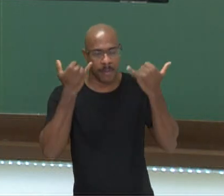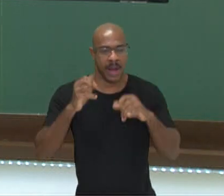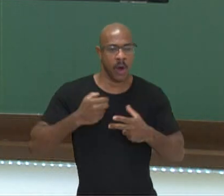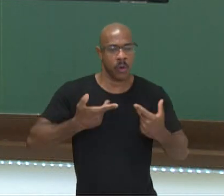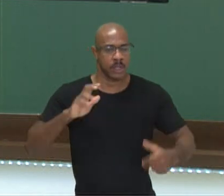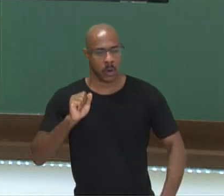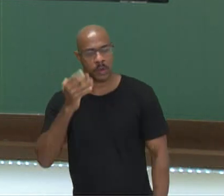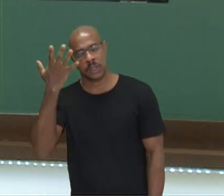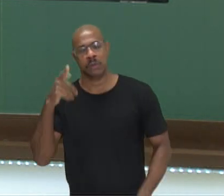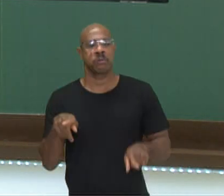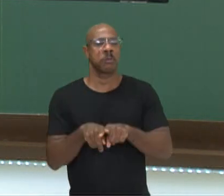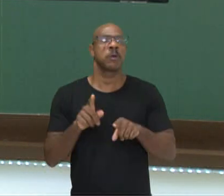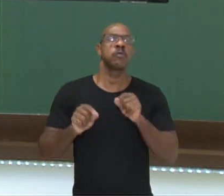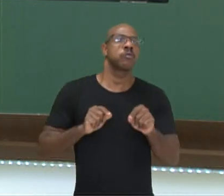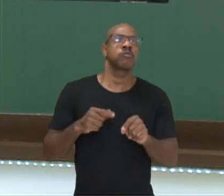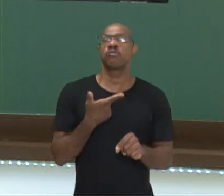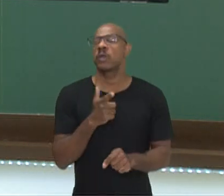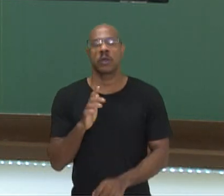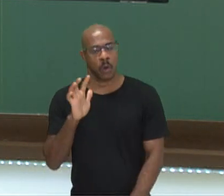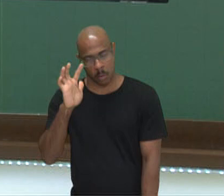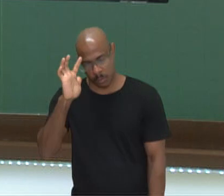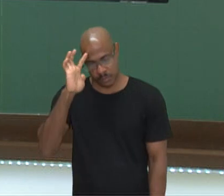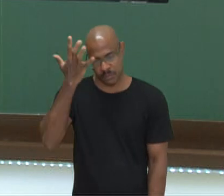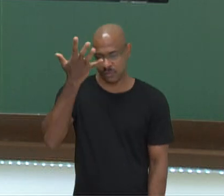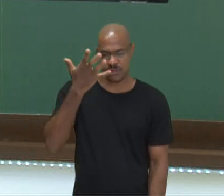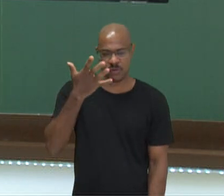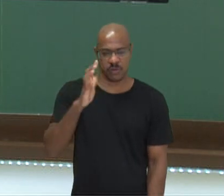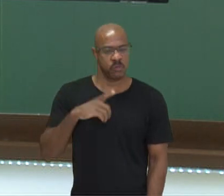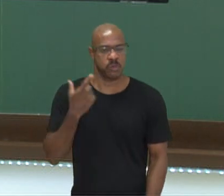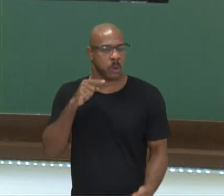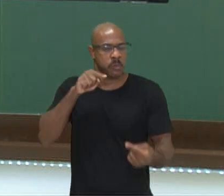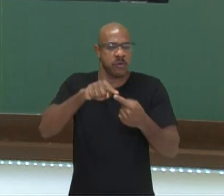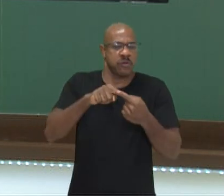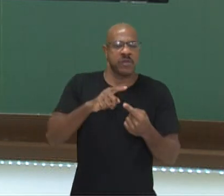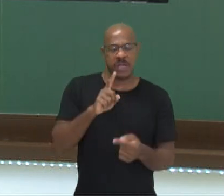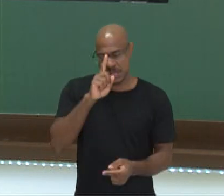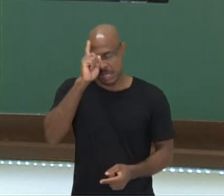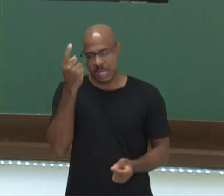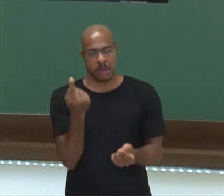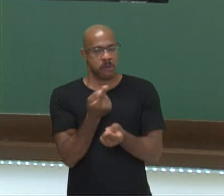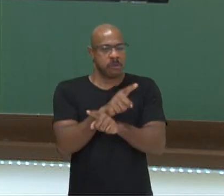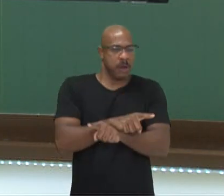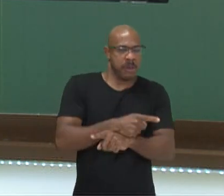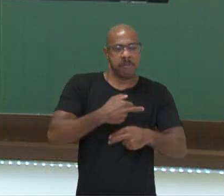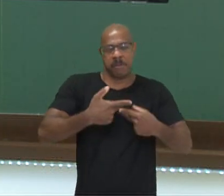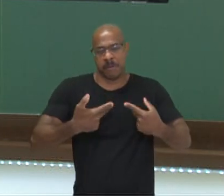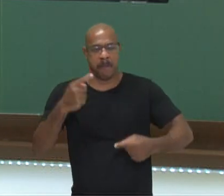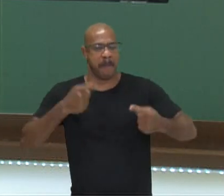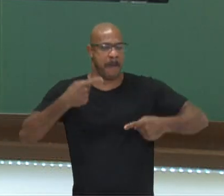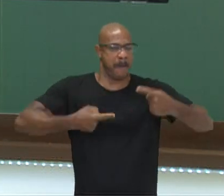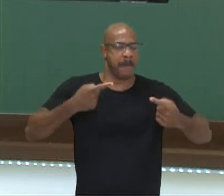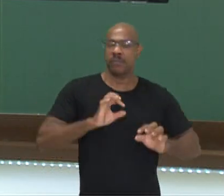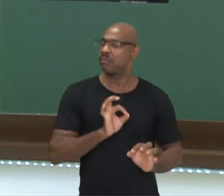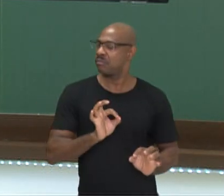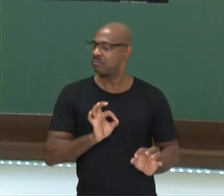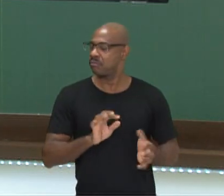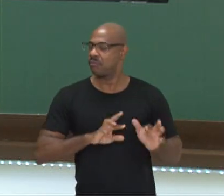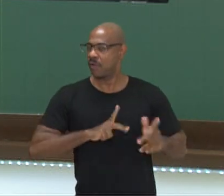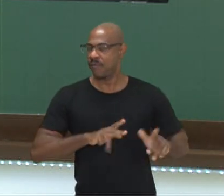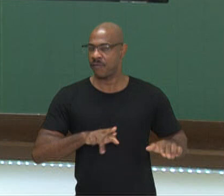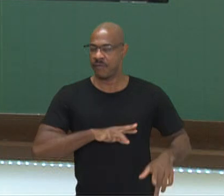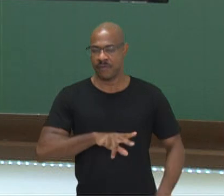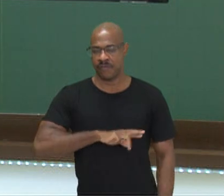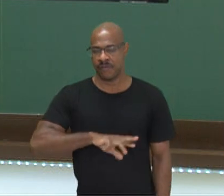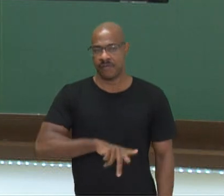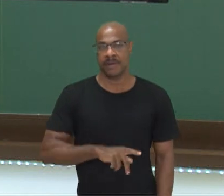com esse objetivo de tirar ideias contrárias, ideias opostas, cada um manifestar o seu